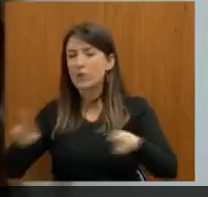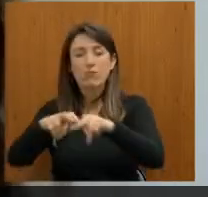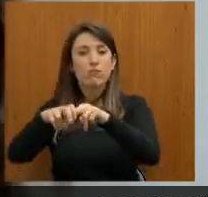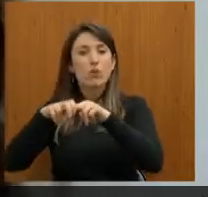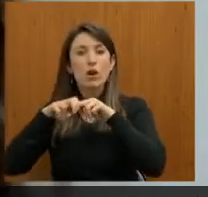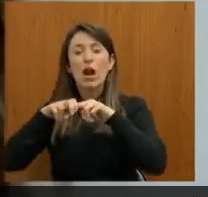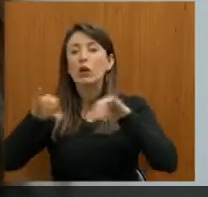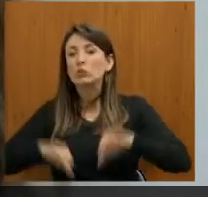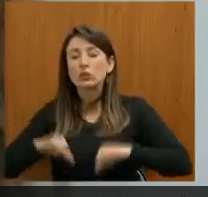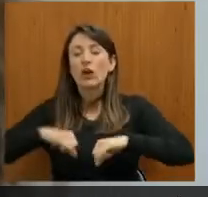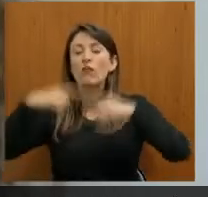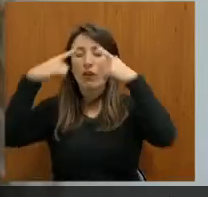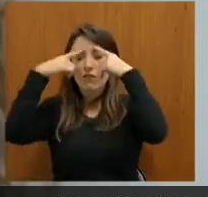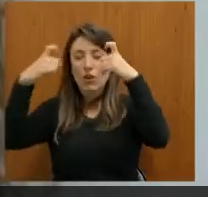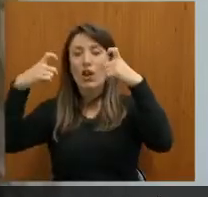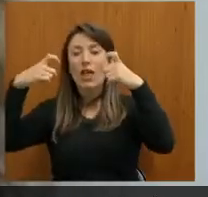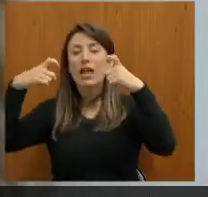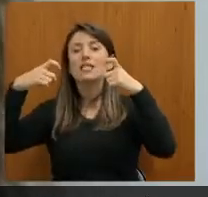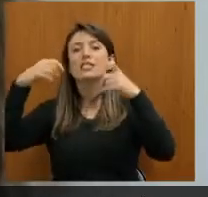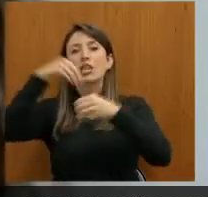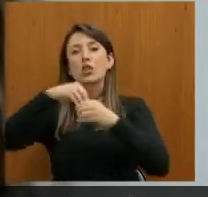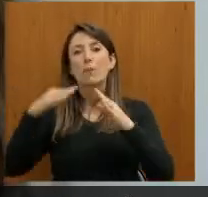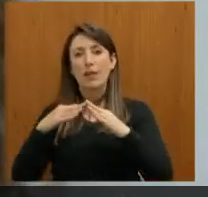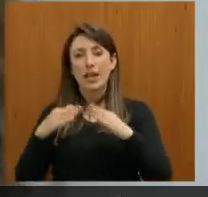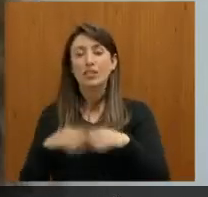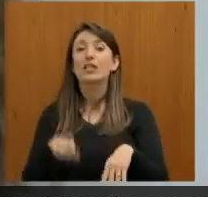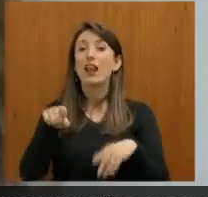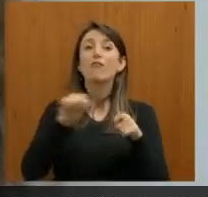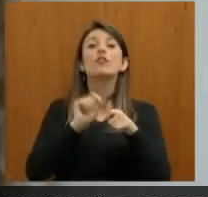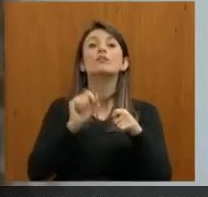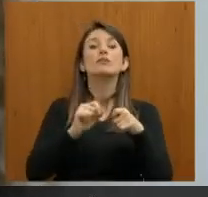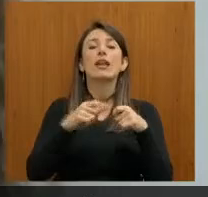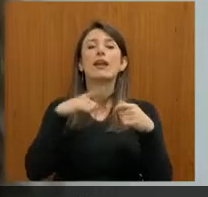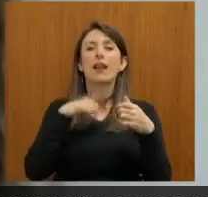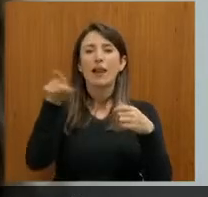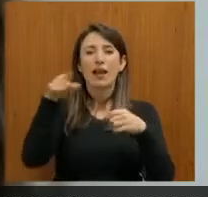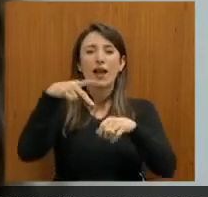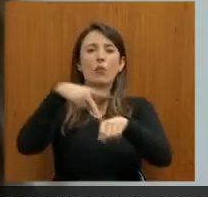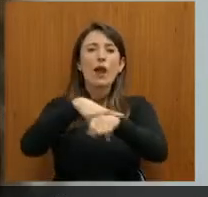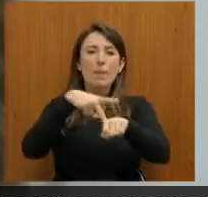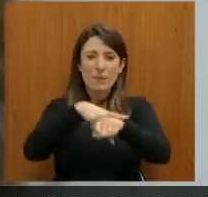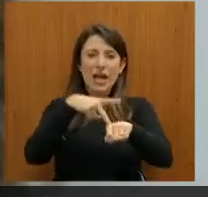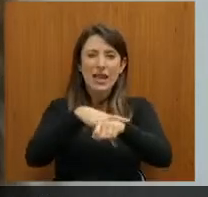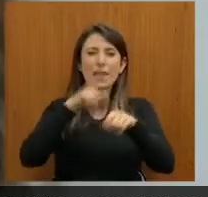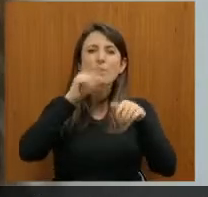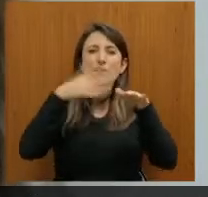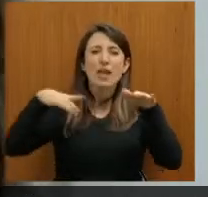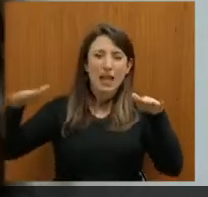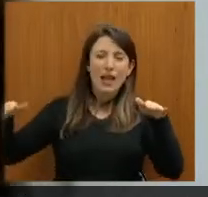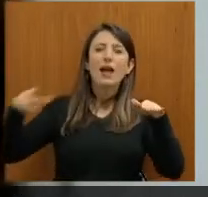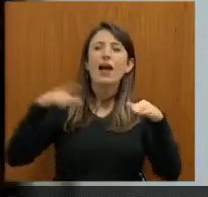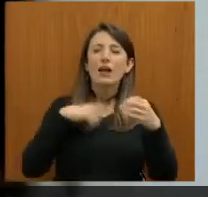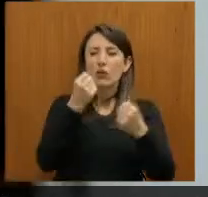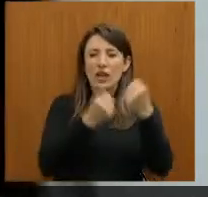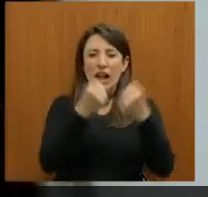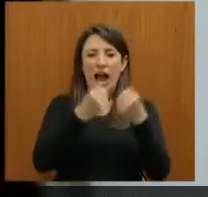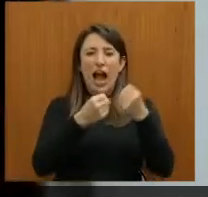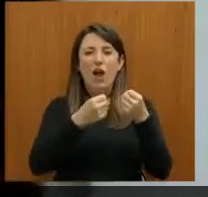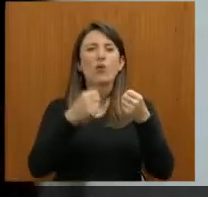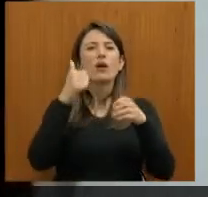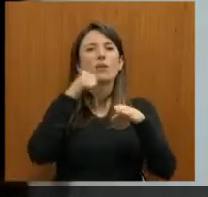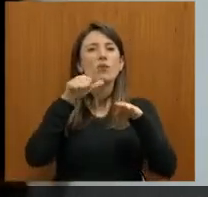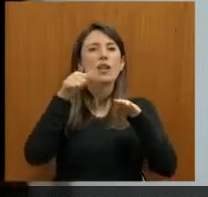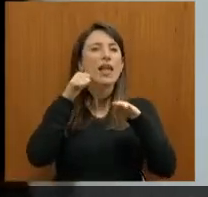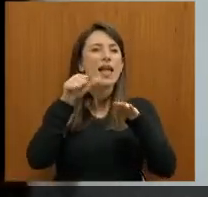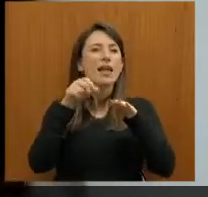ele inclusive a jogou do carro na orla de Guarapari né foi a última cresçam E aí ela resolveu romper